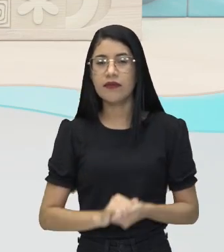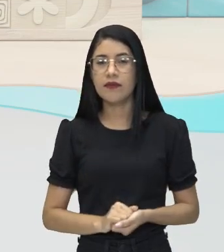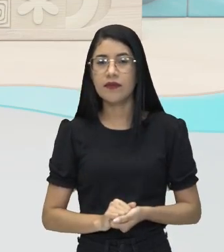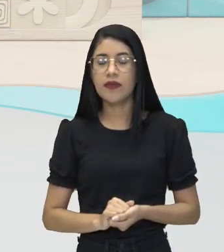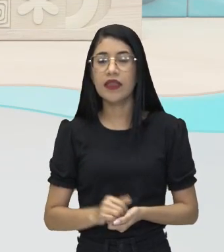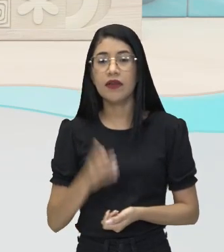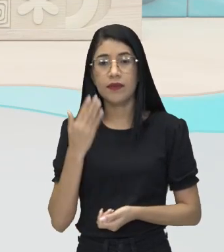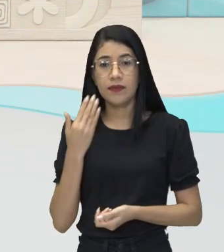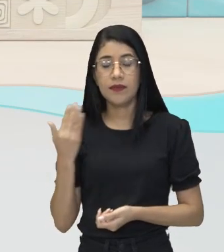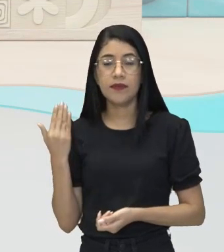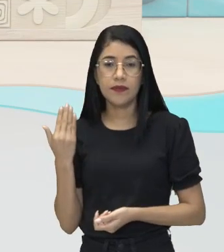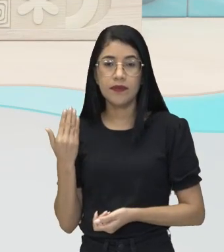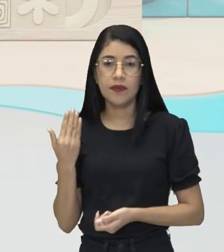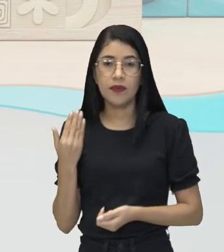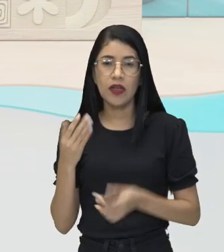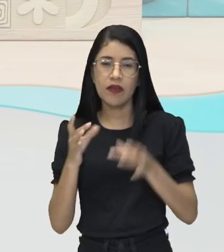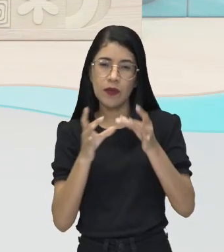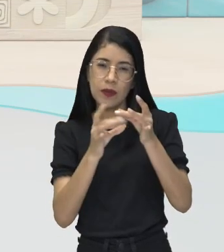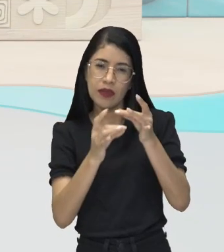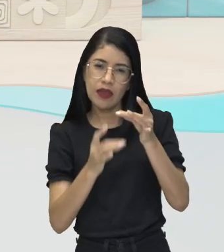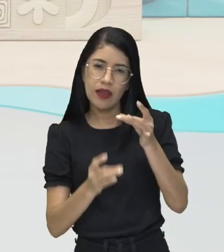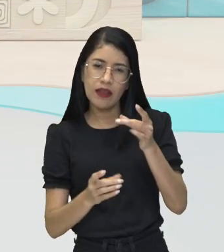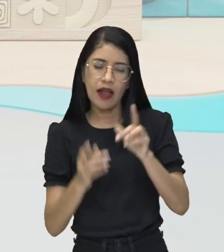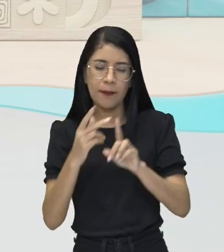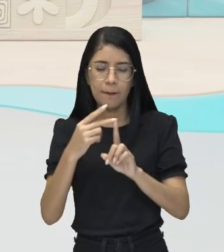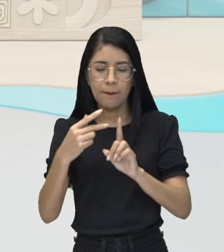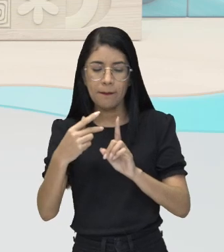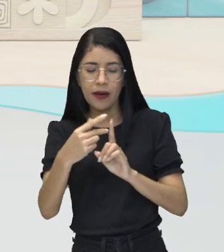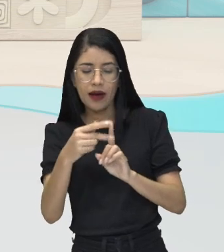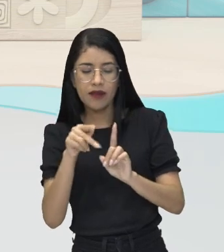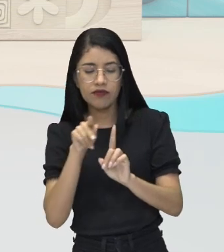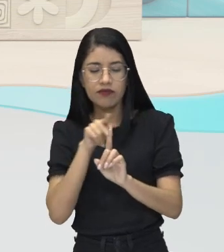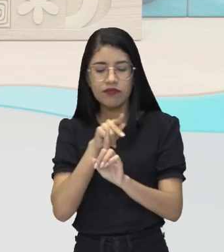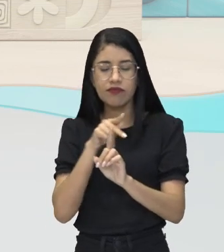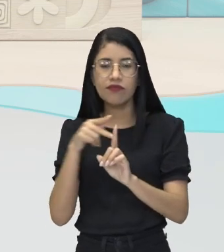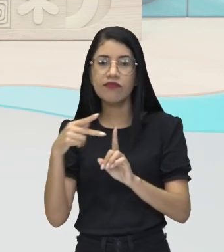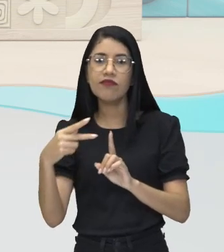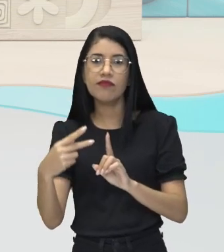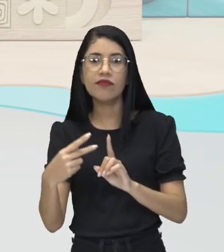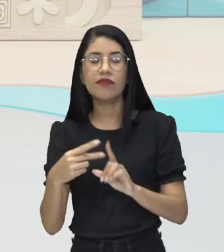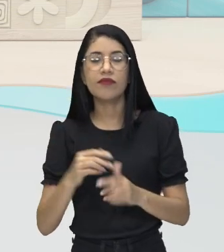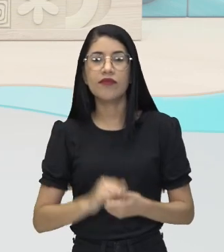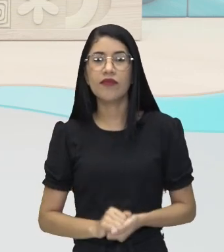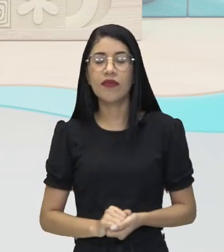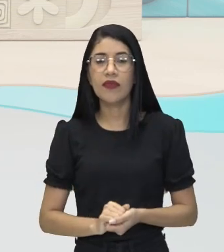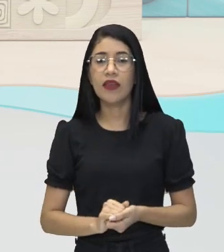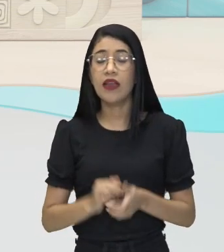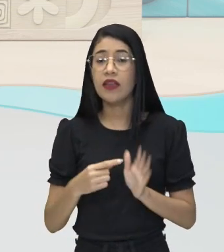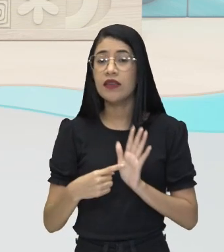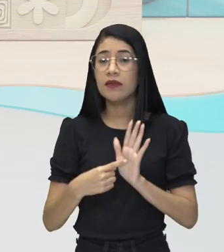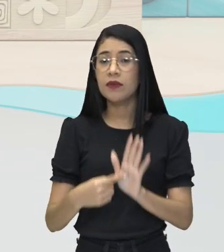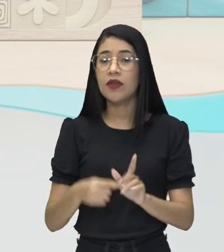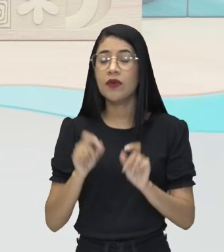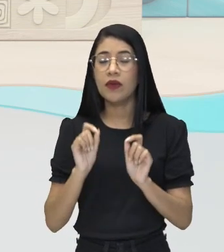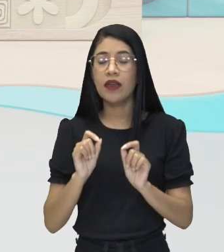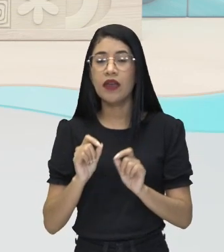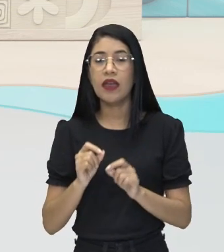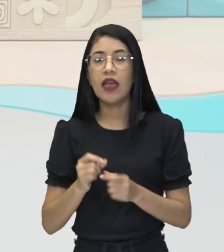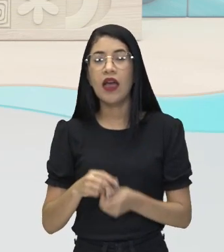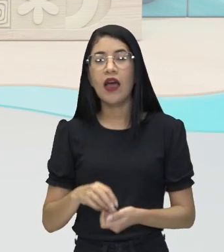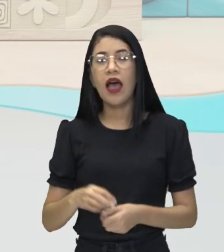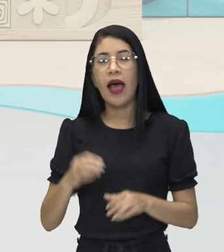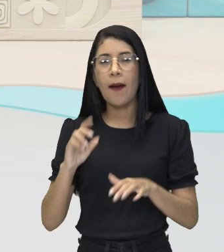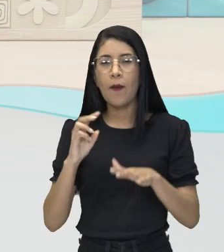esses vasos que vocês podem ver de várias maneiras, e eles geralmente retratam o quê? Cenas da